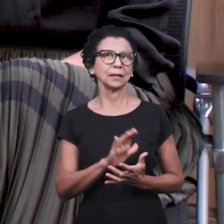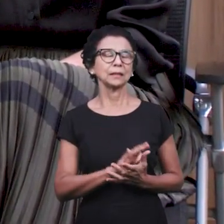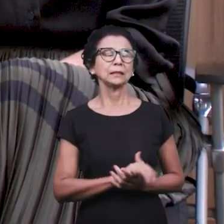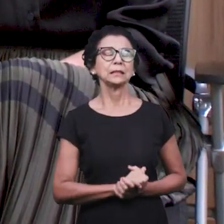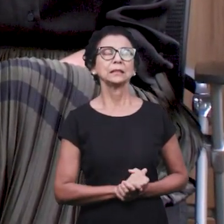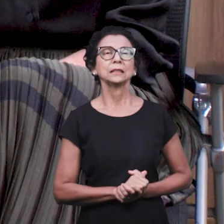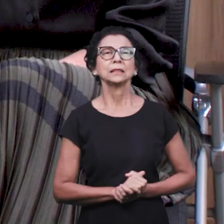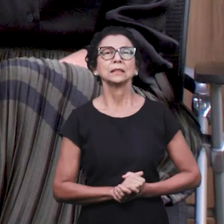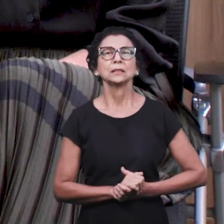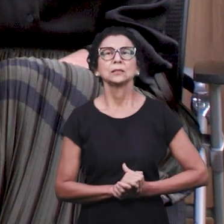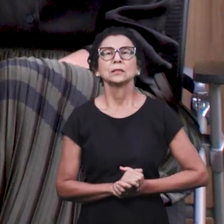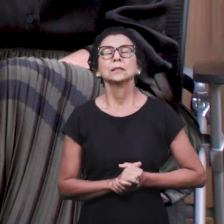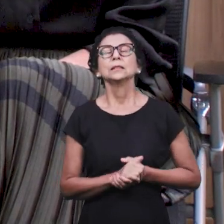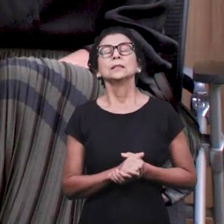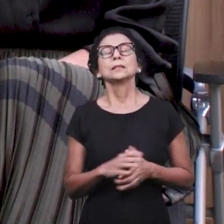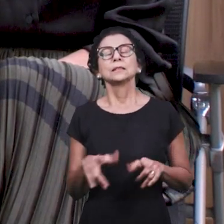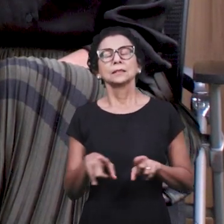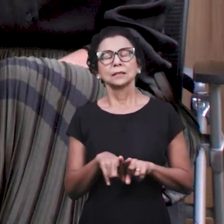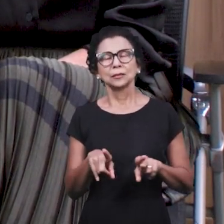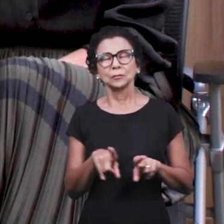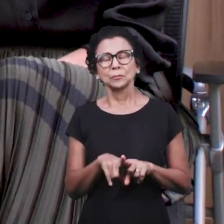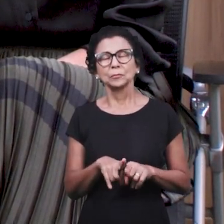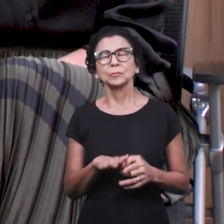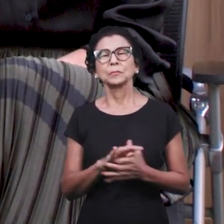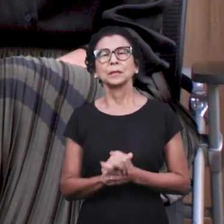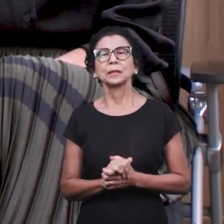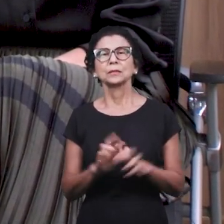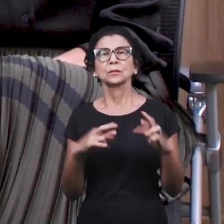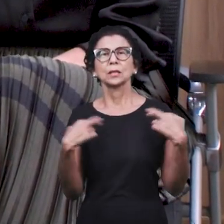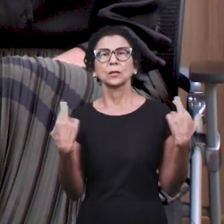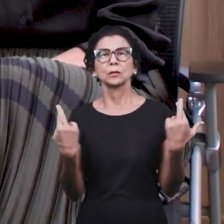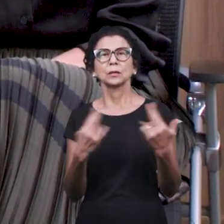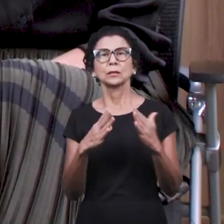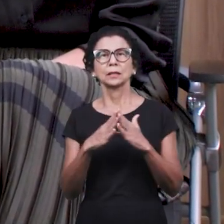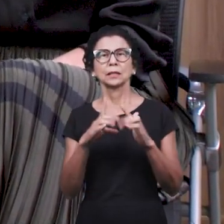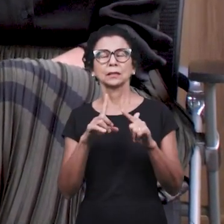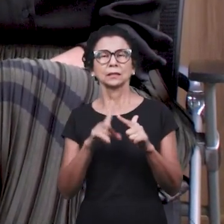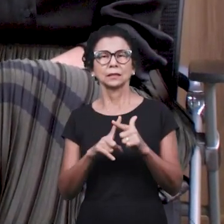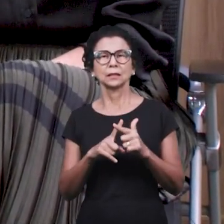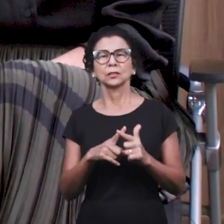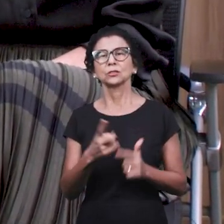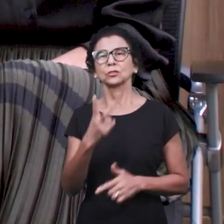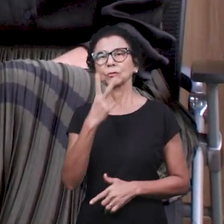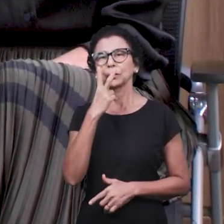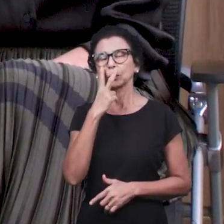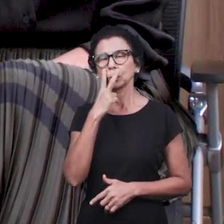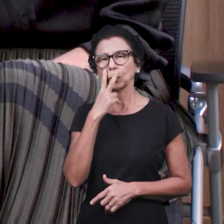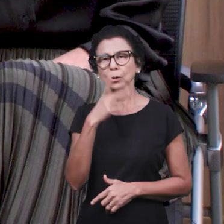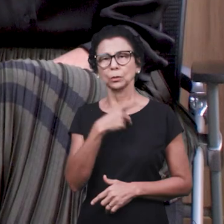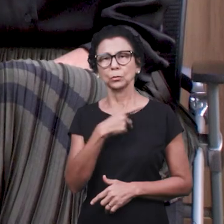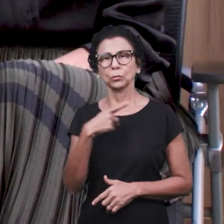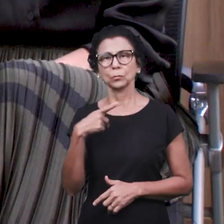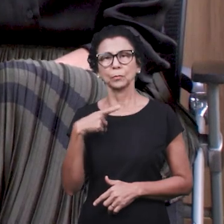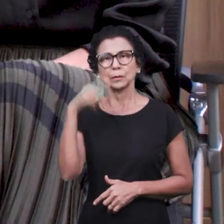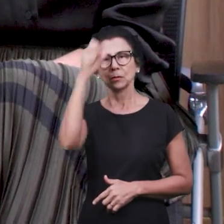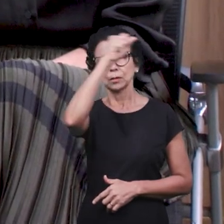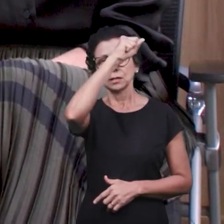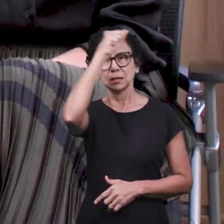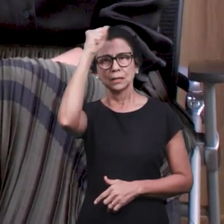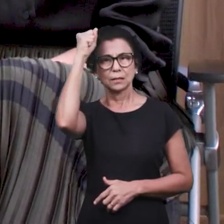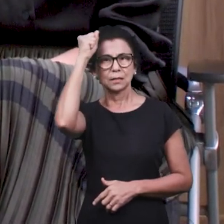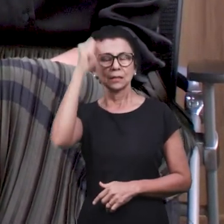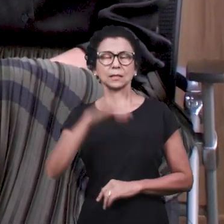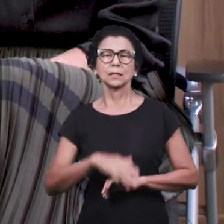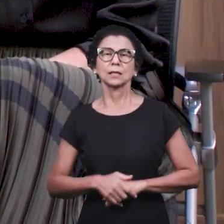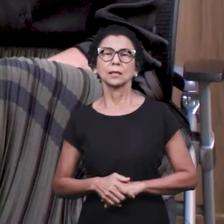Igreja do Pastor Sérgio Souza, da Enseada do Suá. Atualmente eu estou de frente do grupo